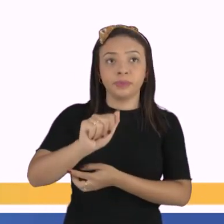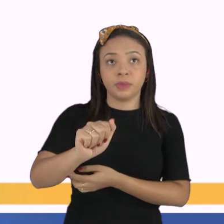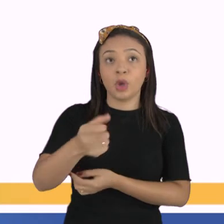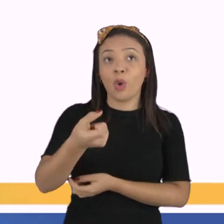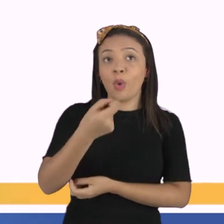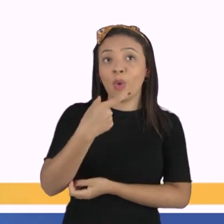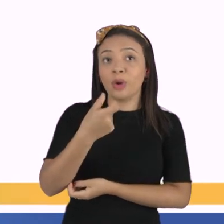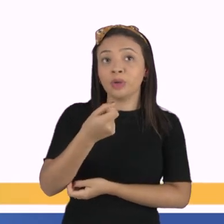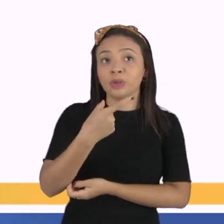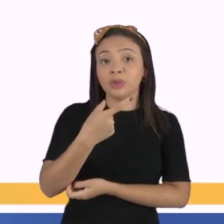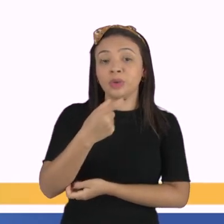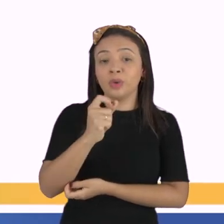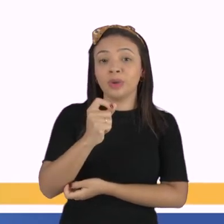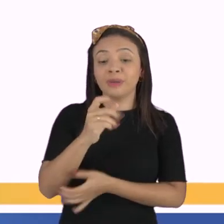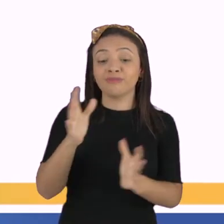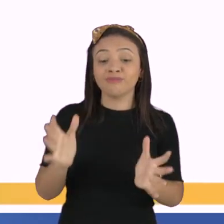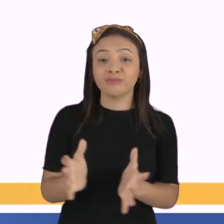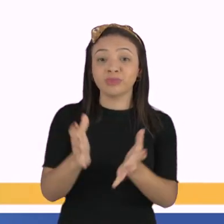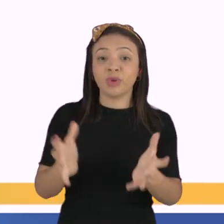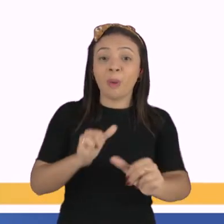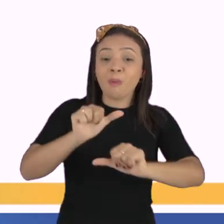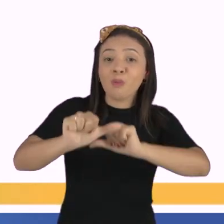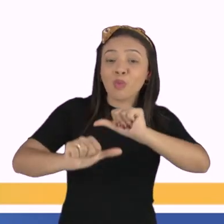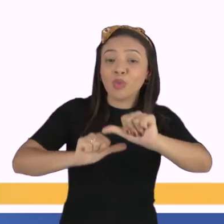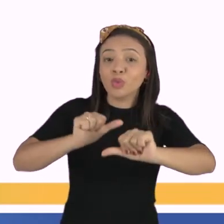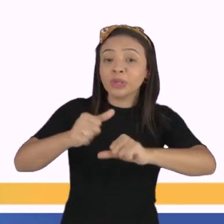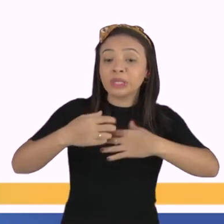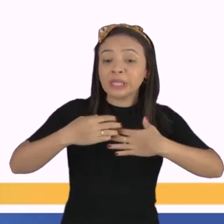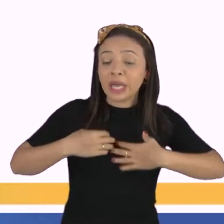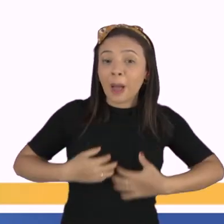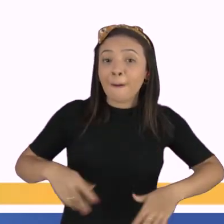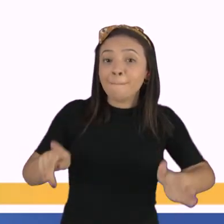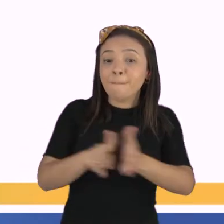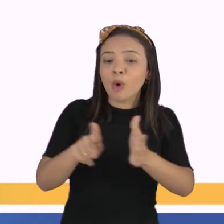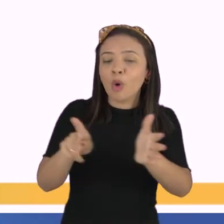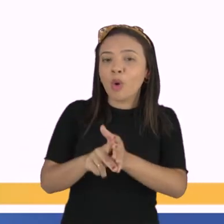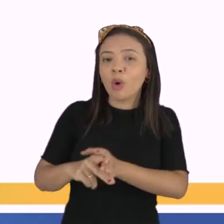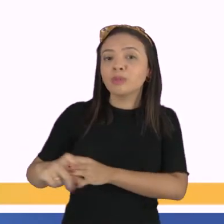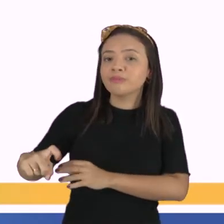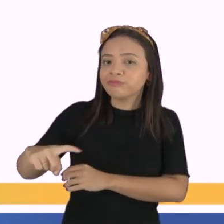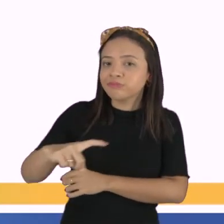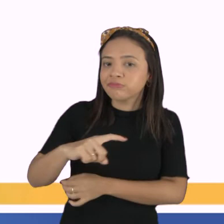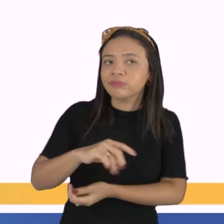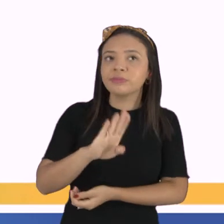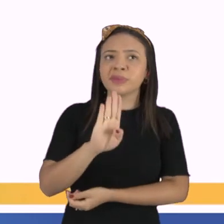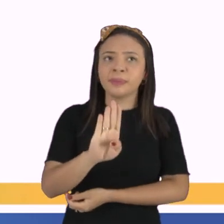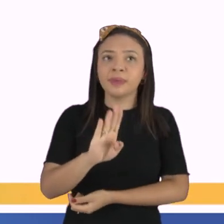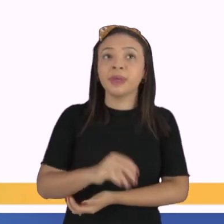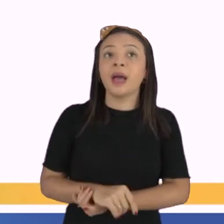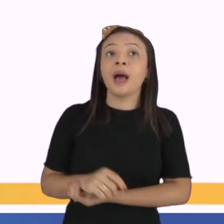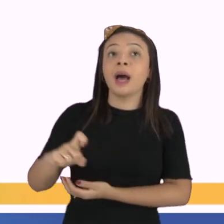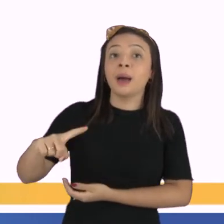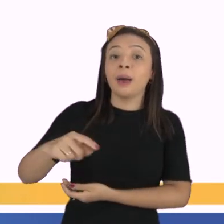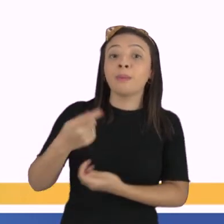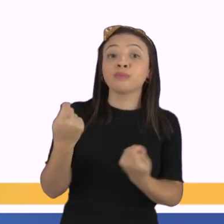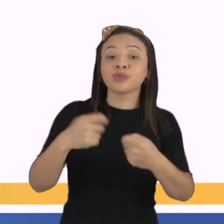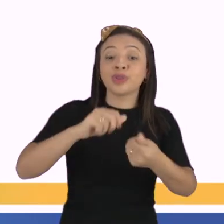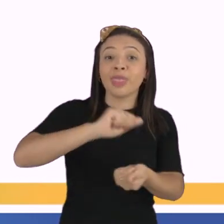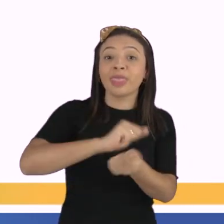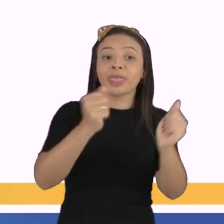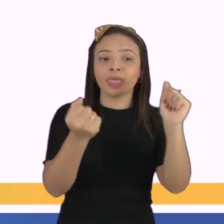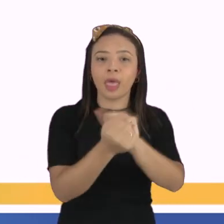o antibiótico induzir modificações no metabolismo das bactérias. Letra B, as bactérias se